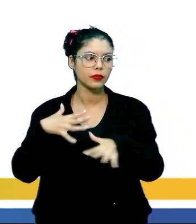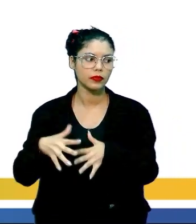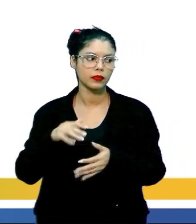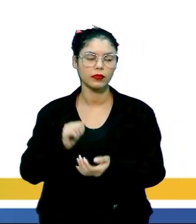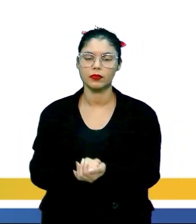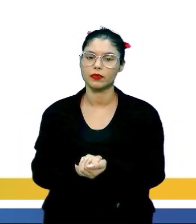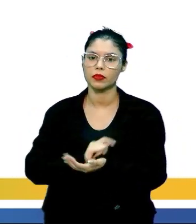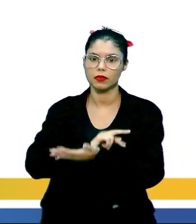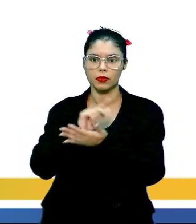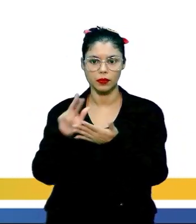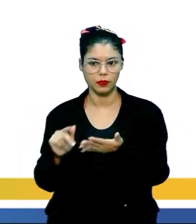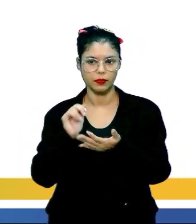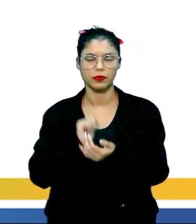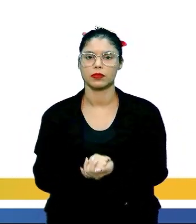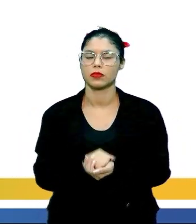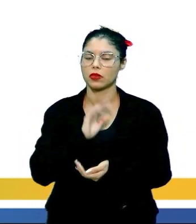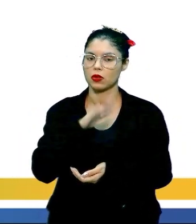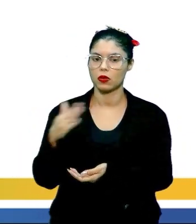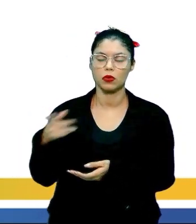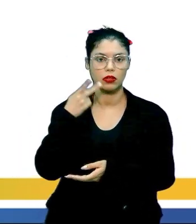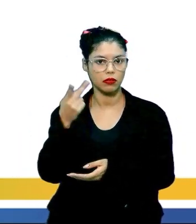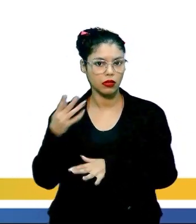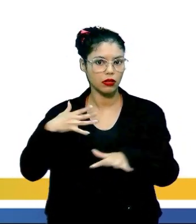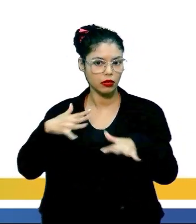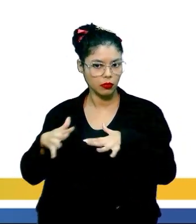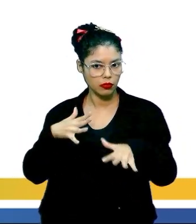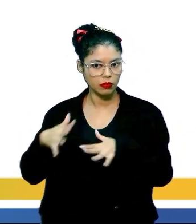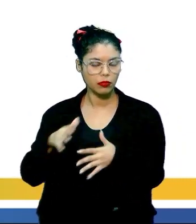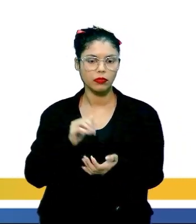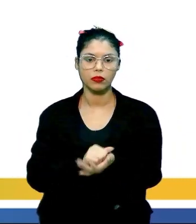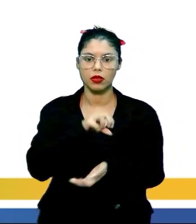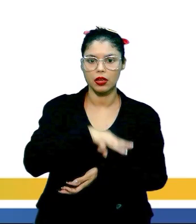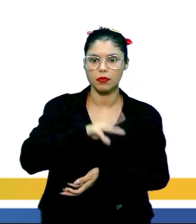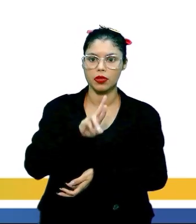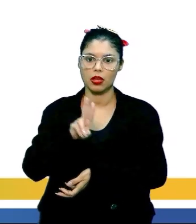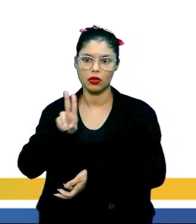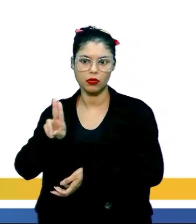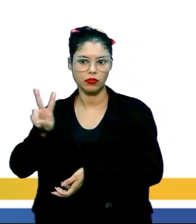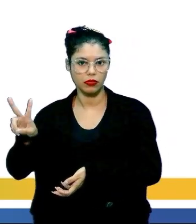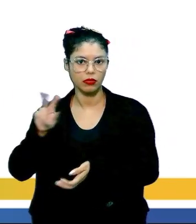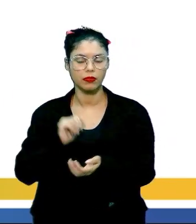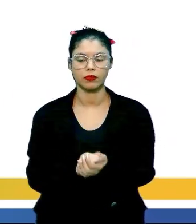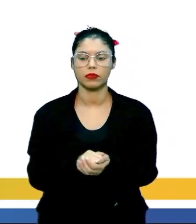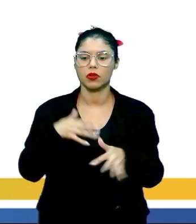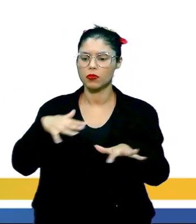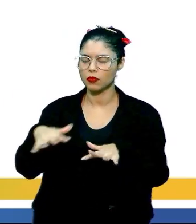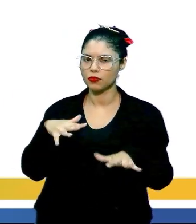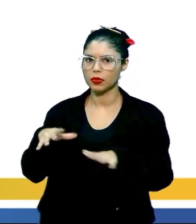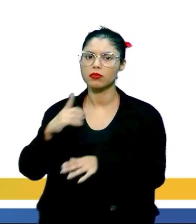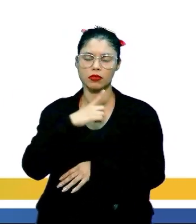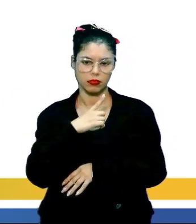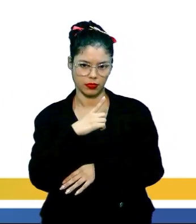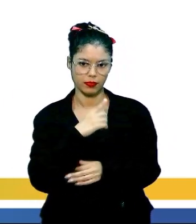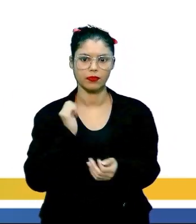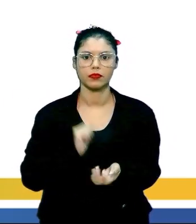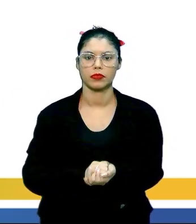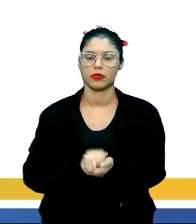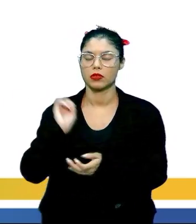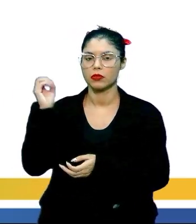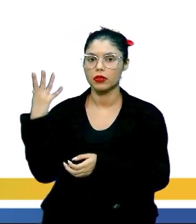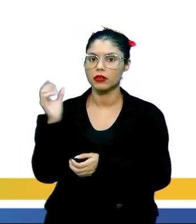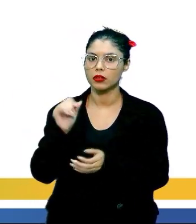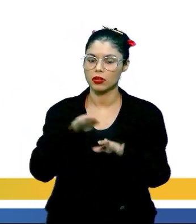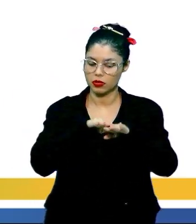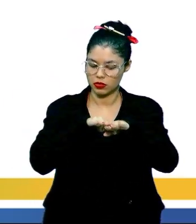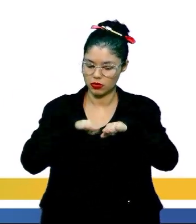ele se torna variado. Quando eu falo de movimento retilíneo uniforme, estou falando de um movimento que tem um deslocamento, que ele se dá em